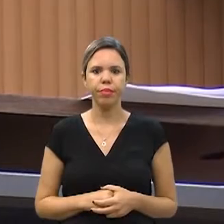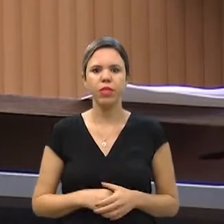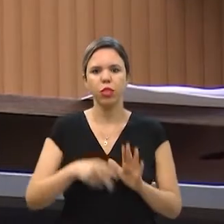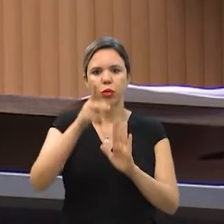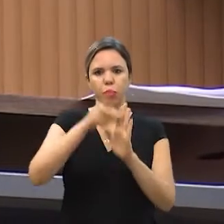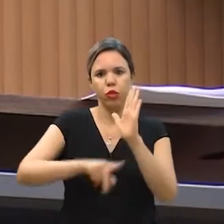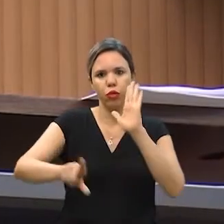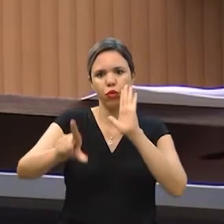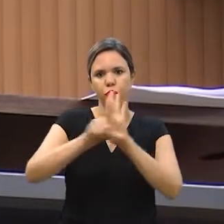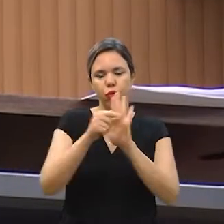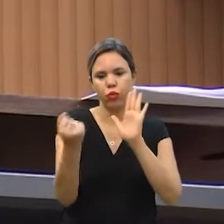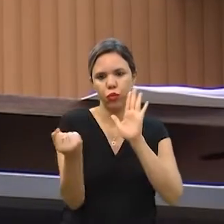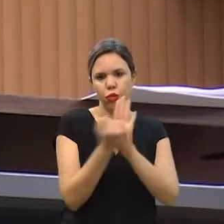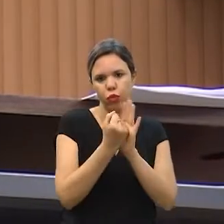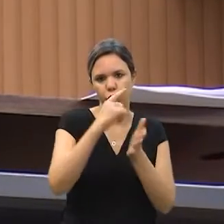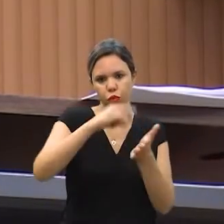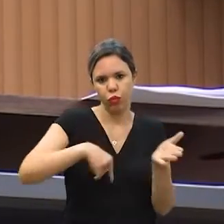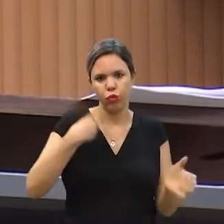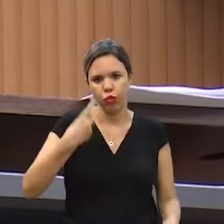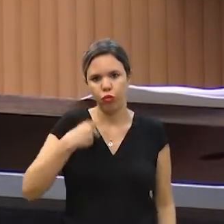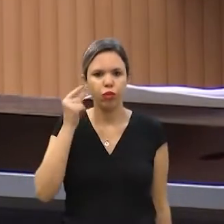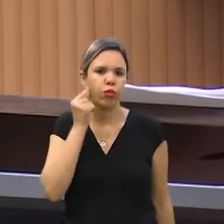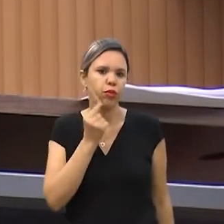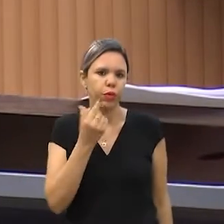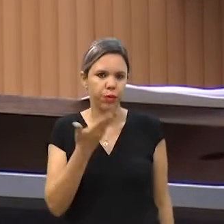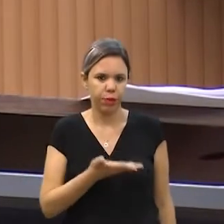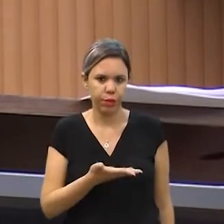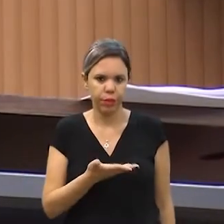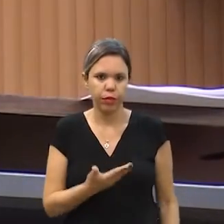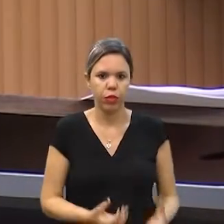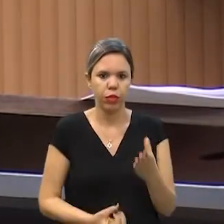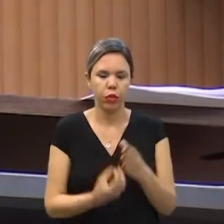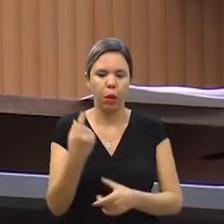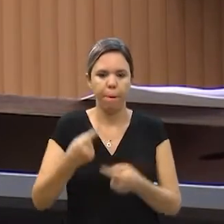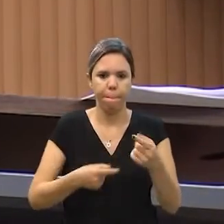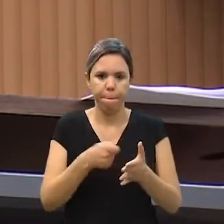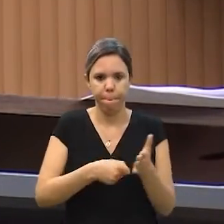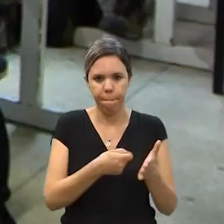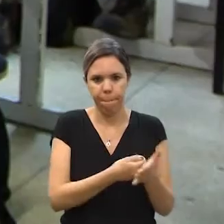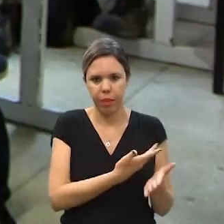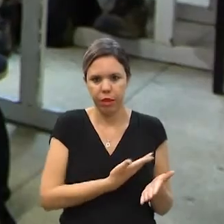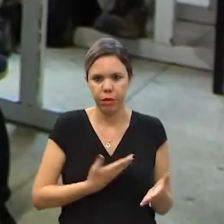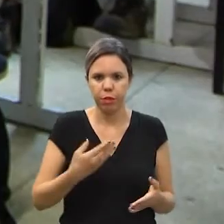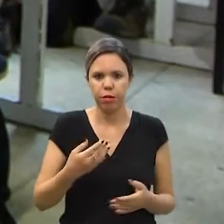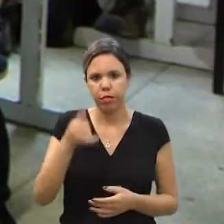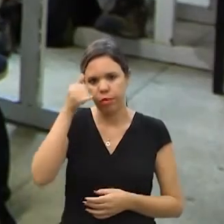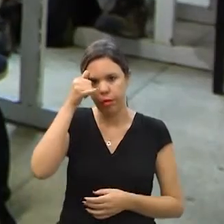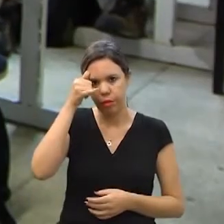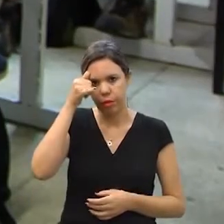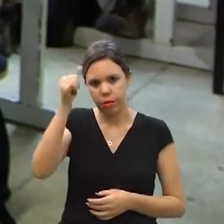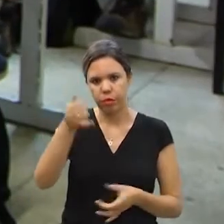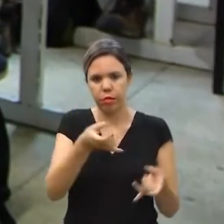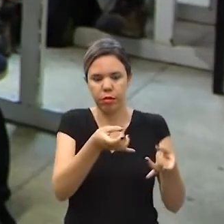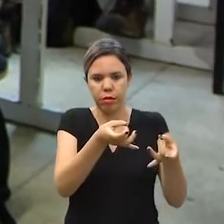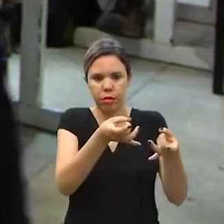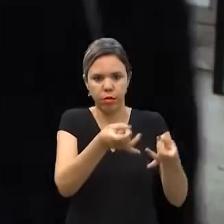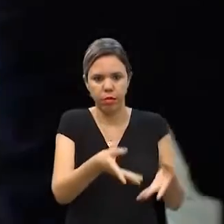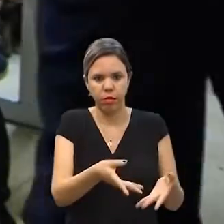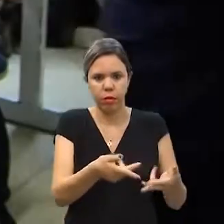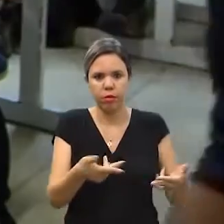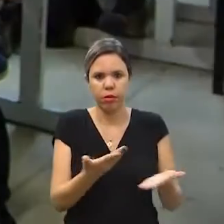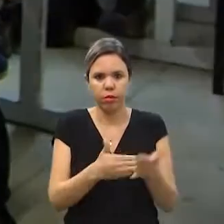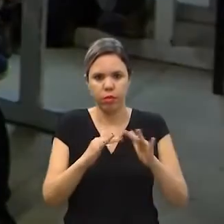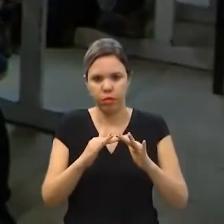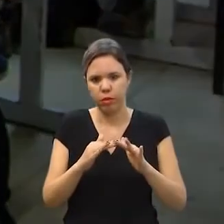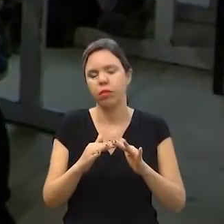O projeto de lei protocolado pelo vereador Marcelo Silva cria a política municipal de prevenção ao abandono e à